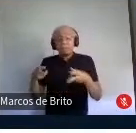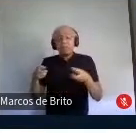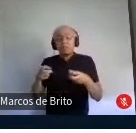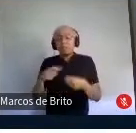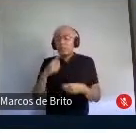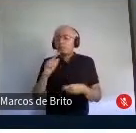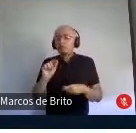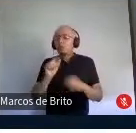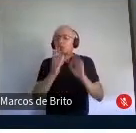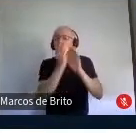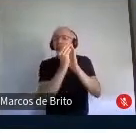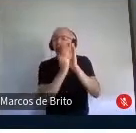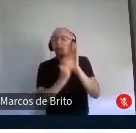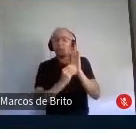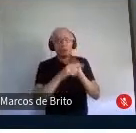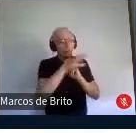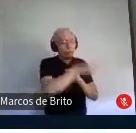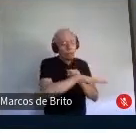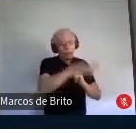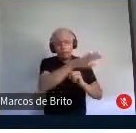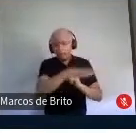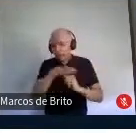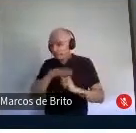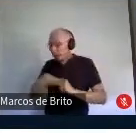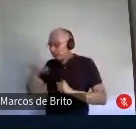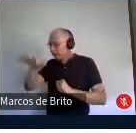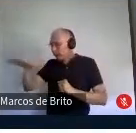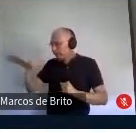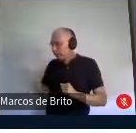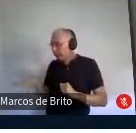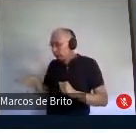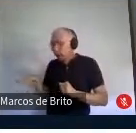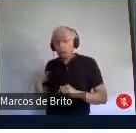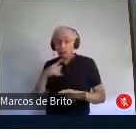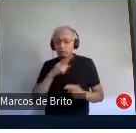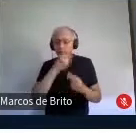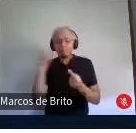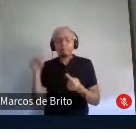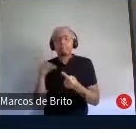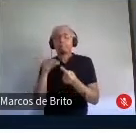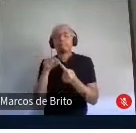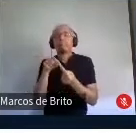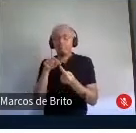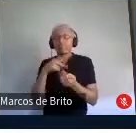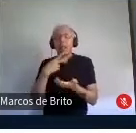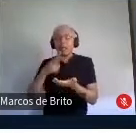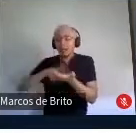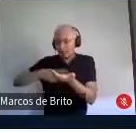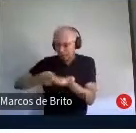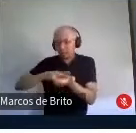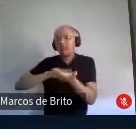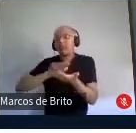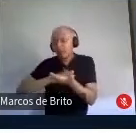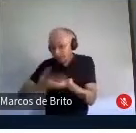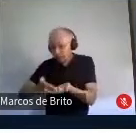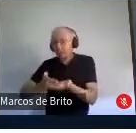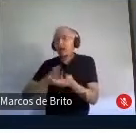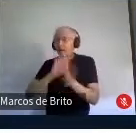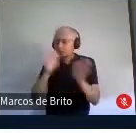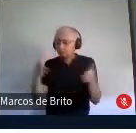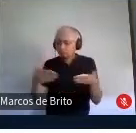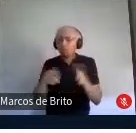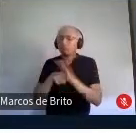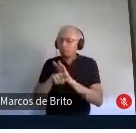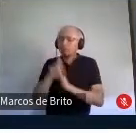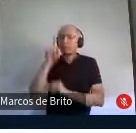dos conteúdos trabalhados no curso, sim, eles estão relacionados à área dos estudos da tradução e da interpretação. Mas também